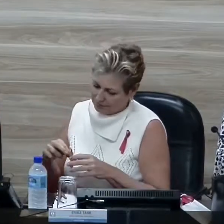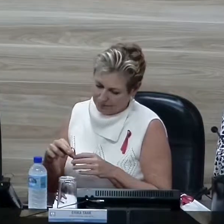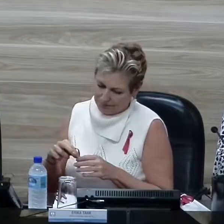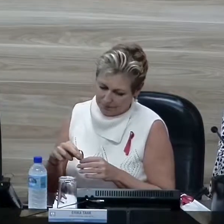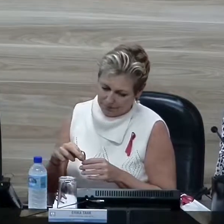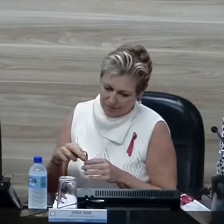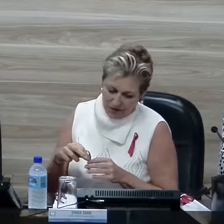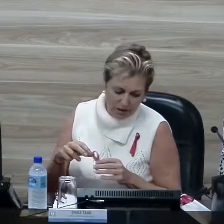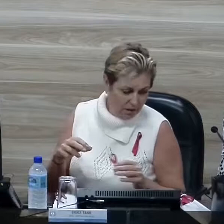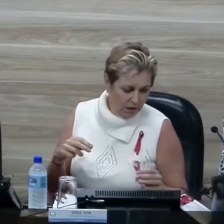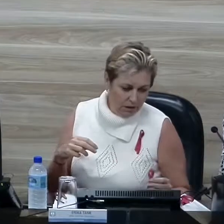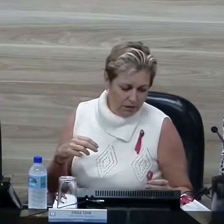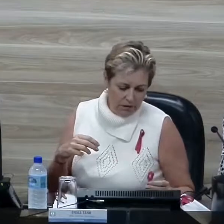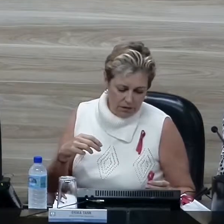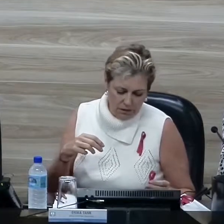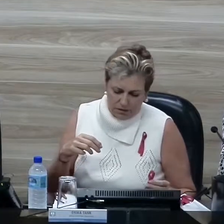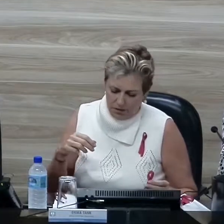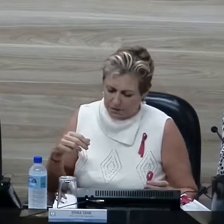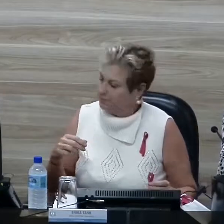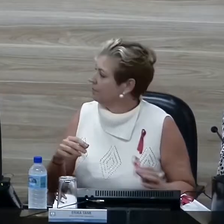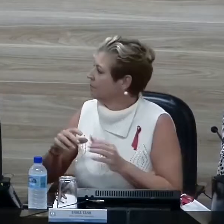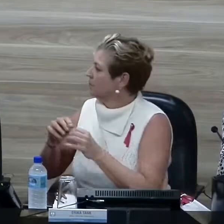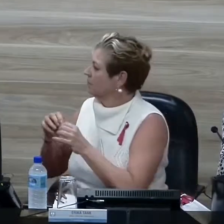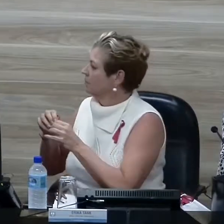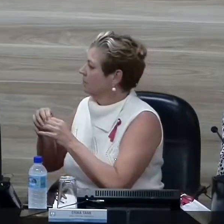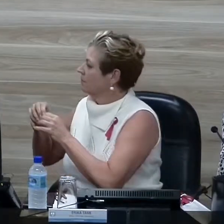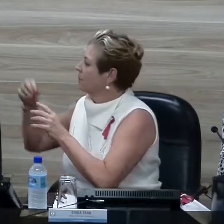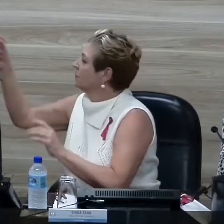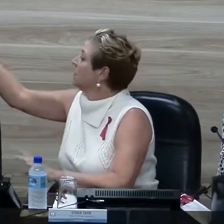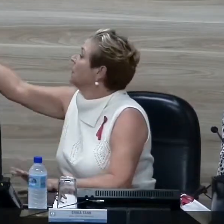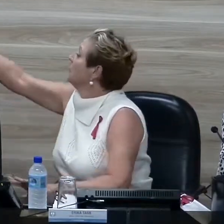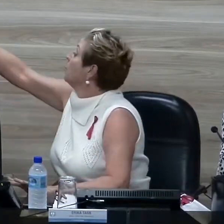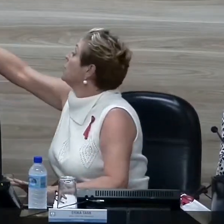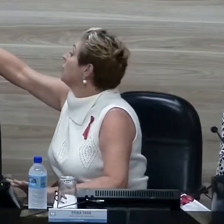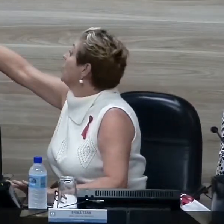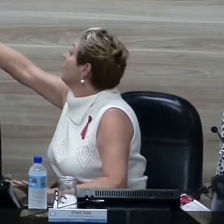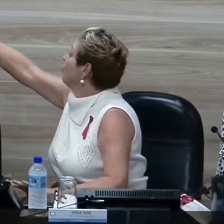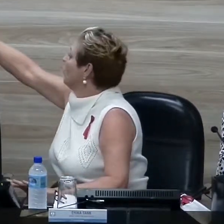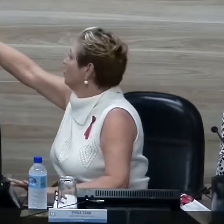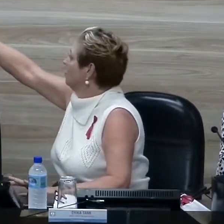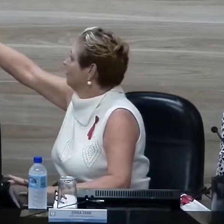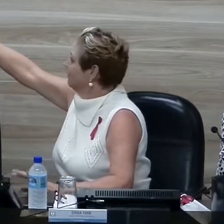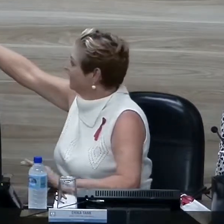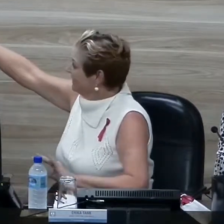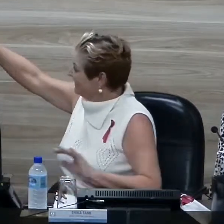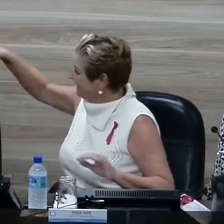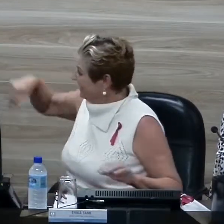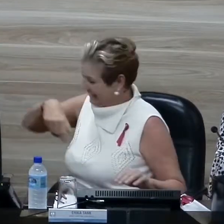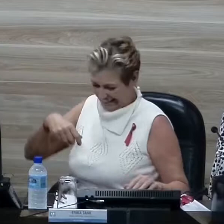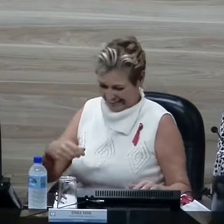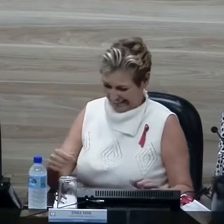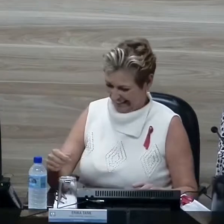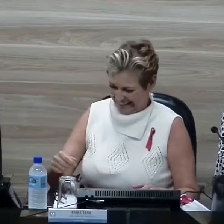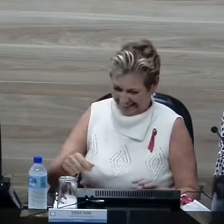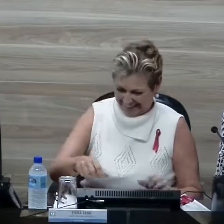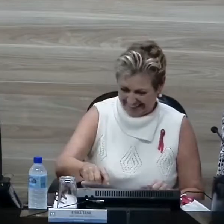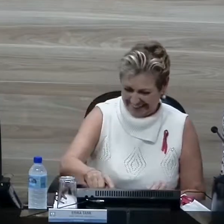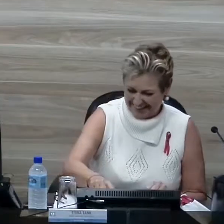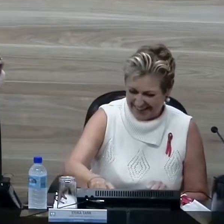havendo vereador que queira discutir, ela vai à votação a ata do dia 6 de agosto.